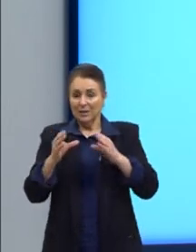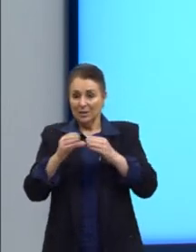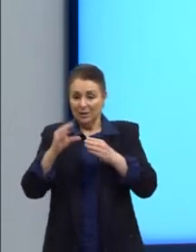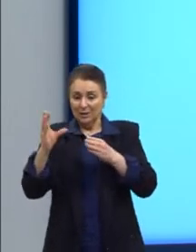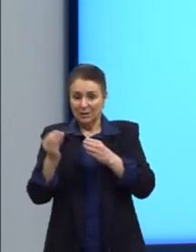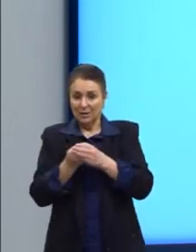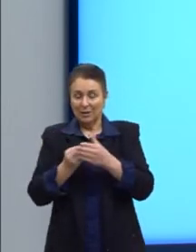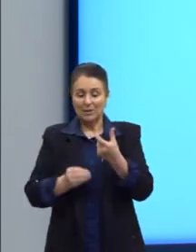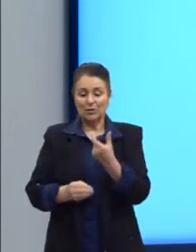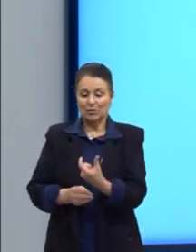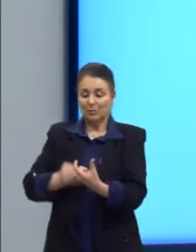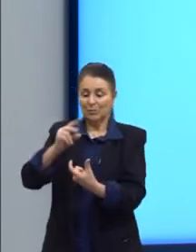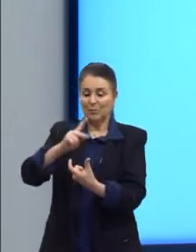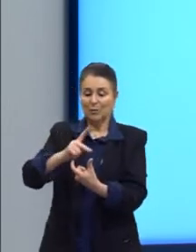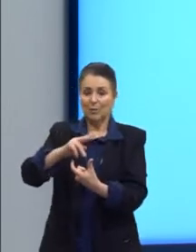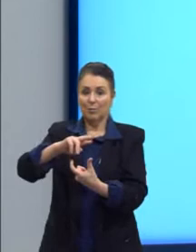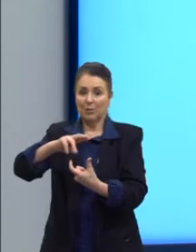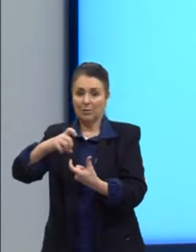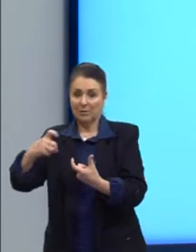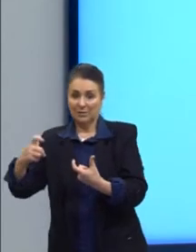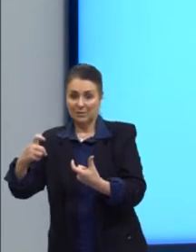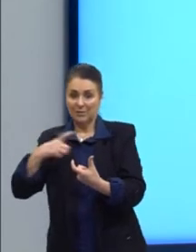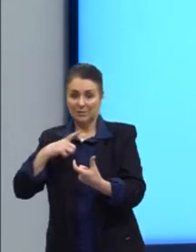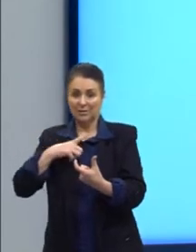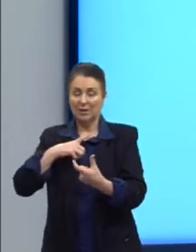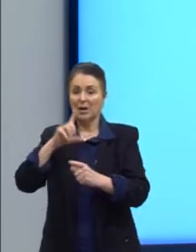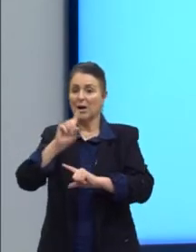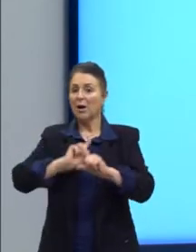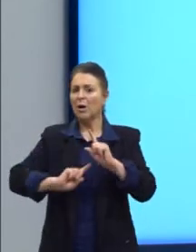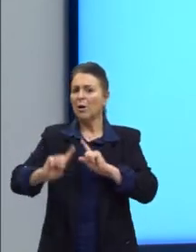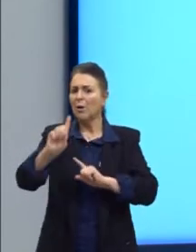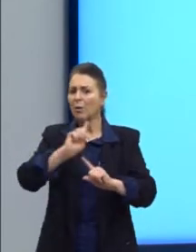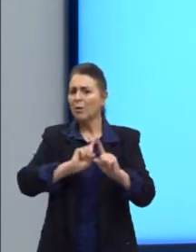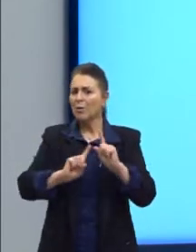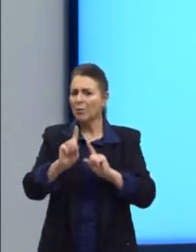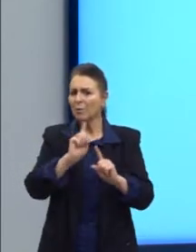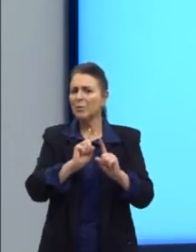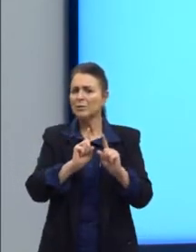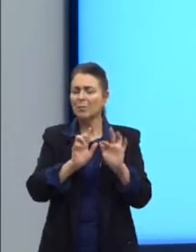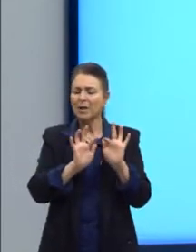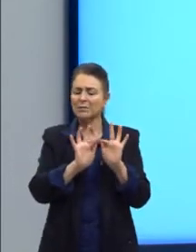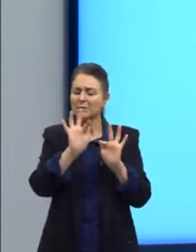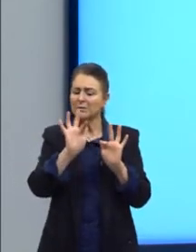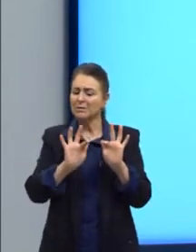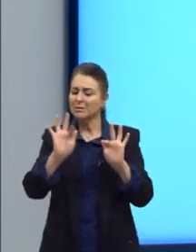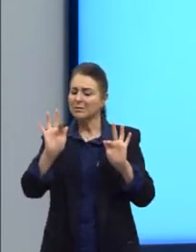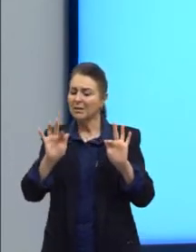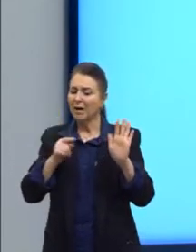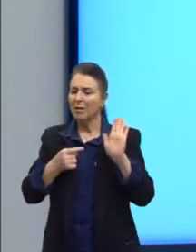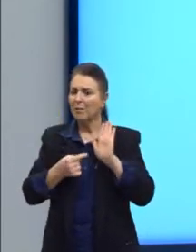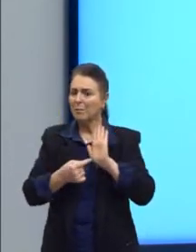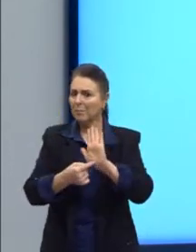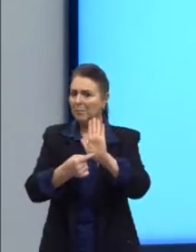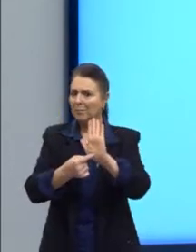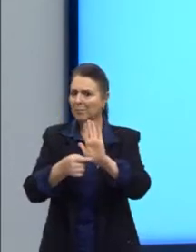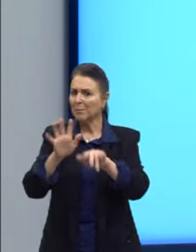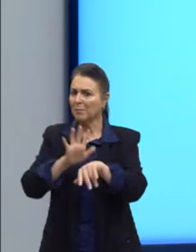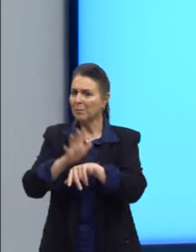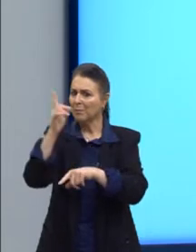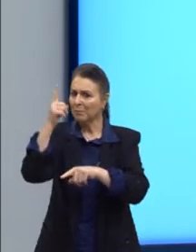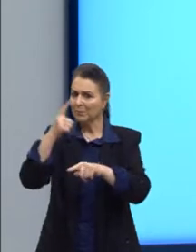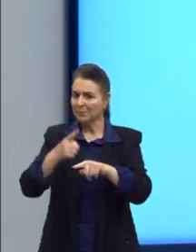de proparoxítonas a gente tem algumas que são mais frequentes que aparecem né mais vezes